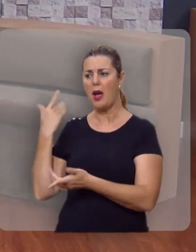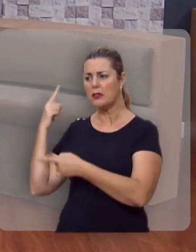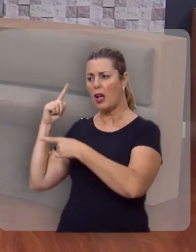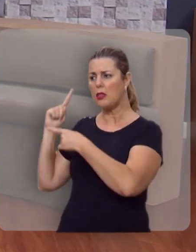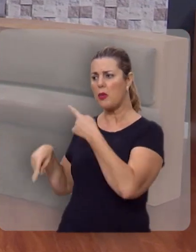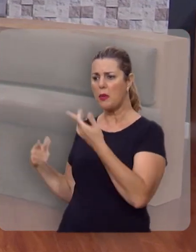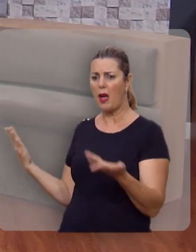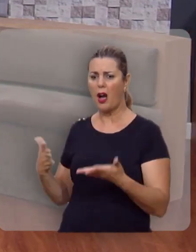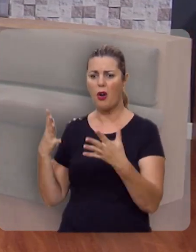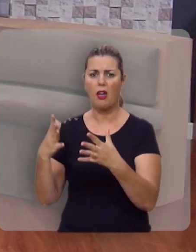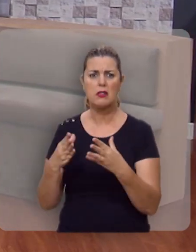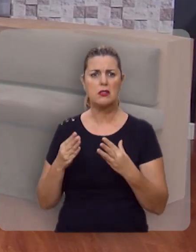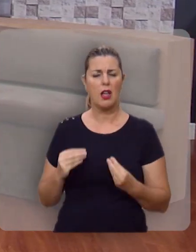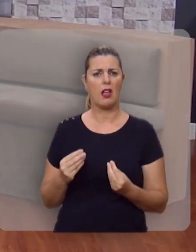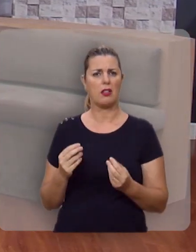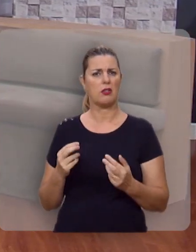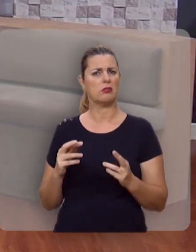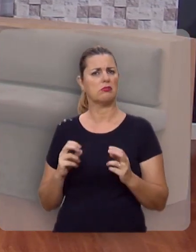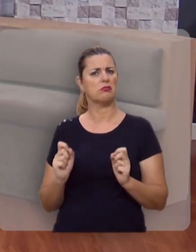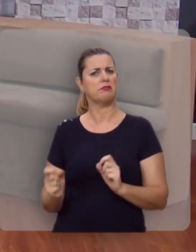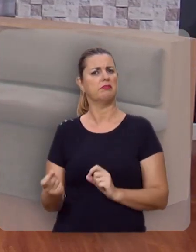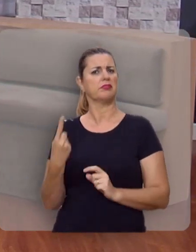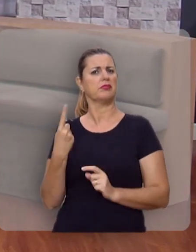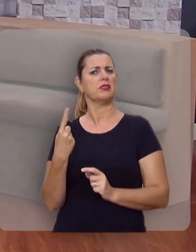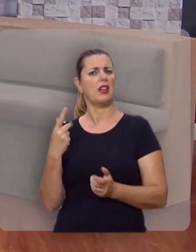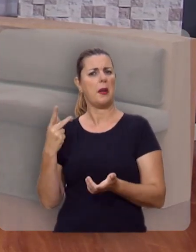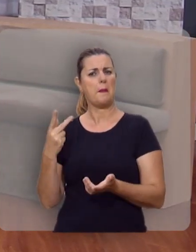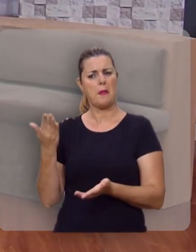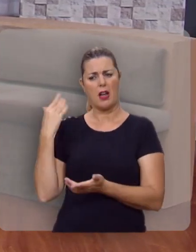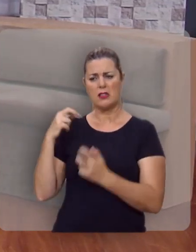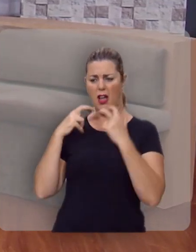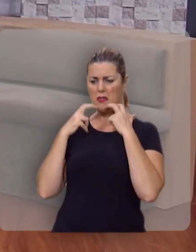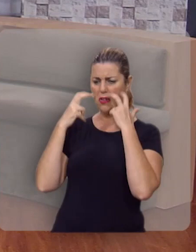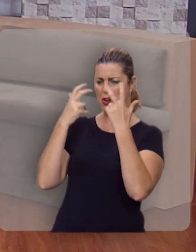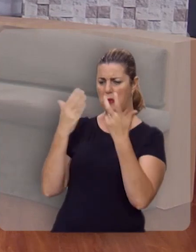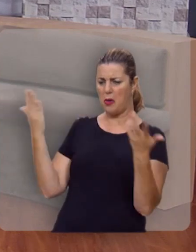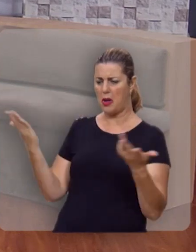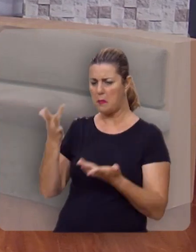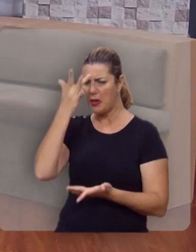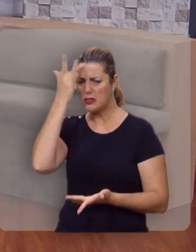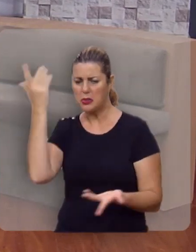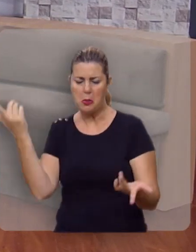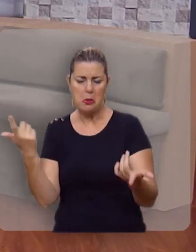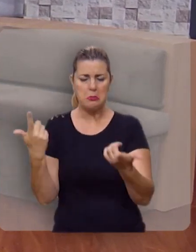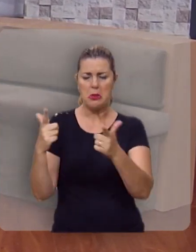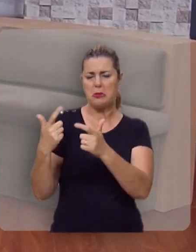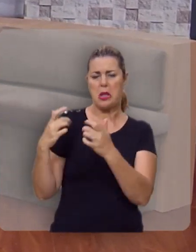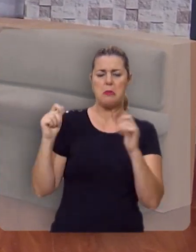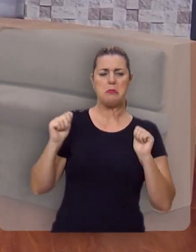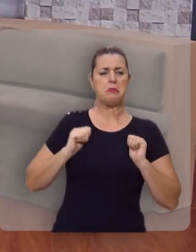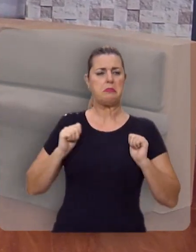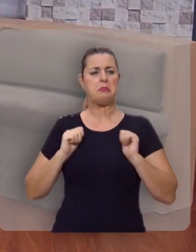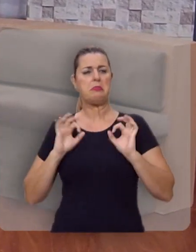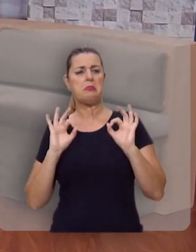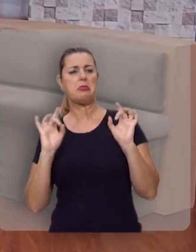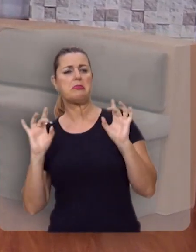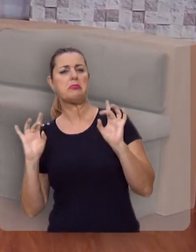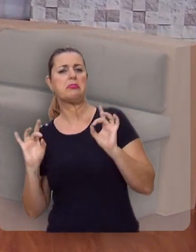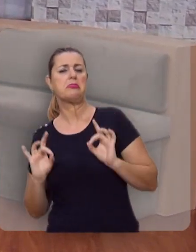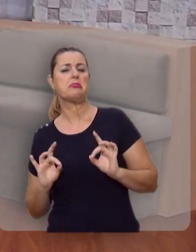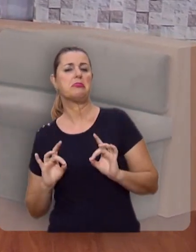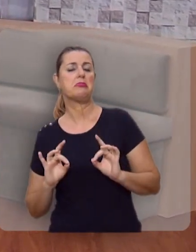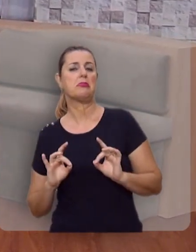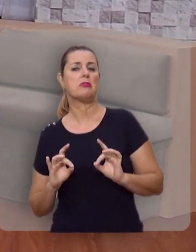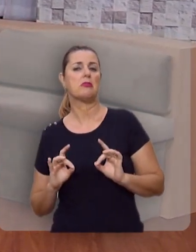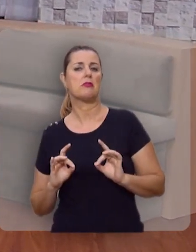proibido ontem é aceito hoje. Aquilo que era vergonhoso hoje as pessoas fazem à luz